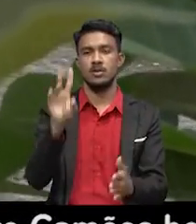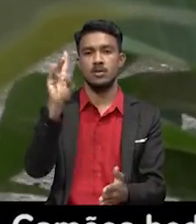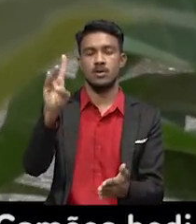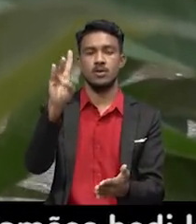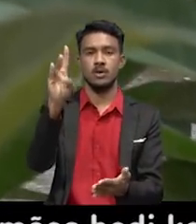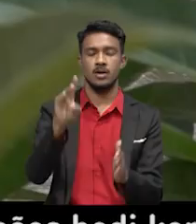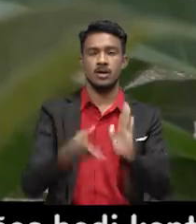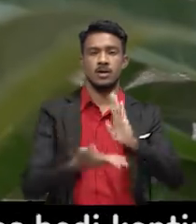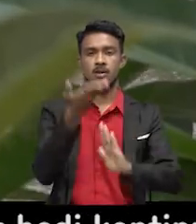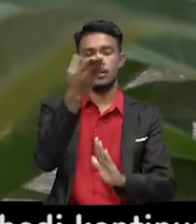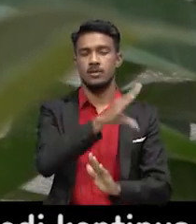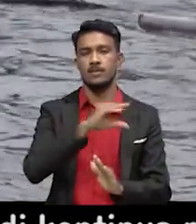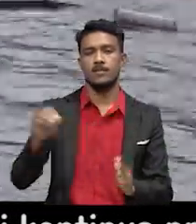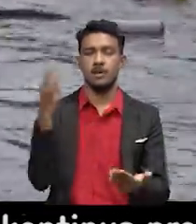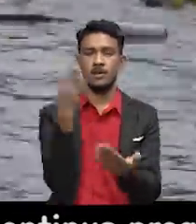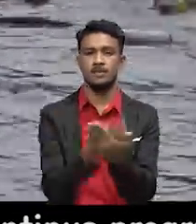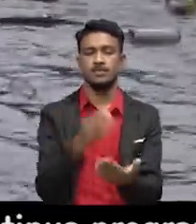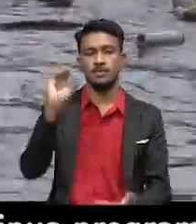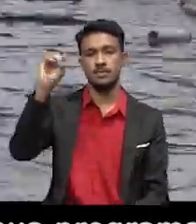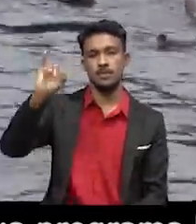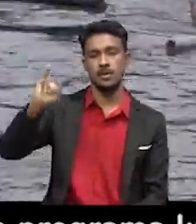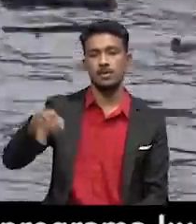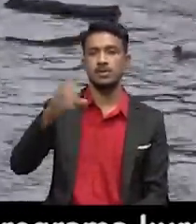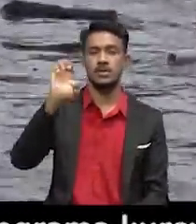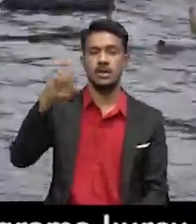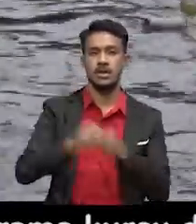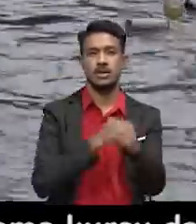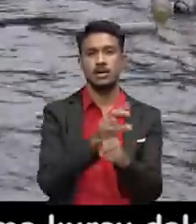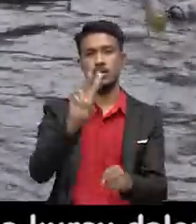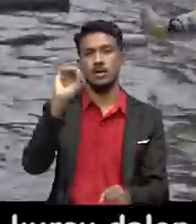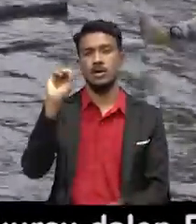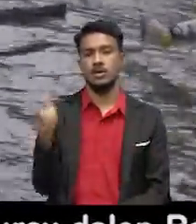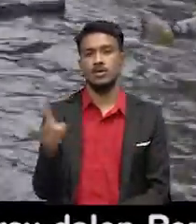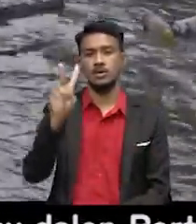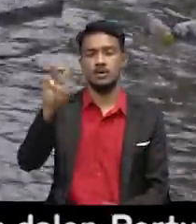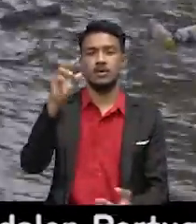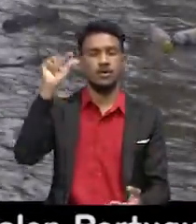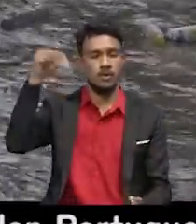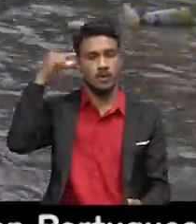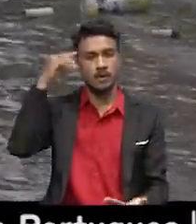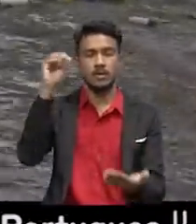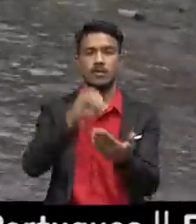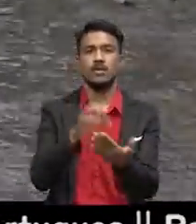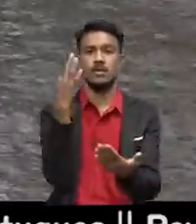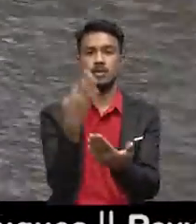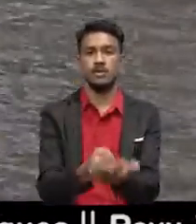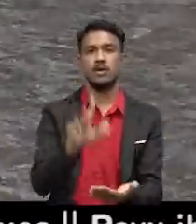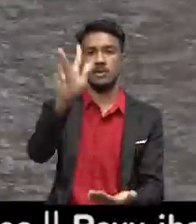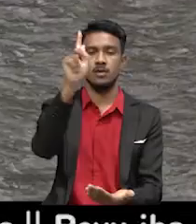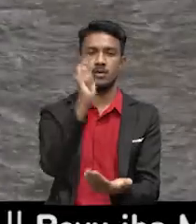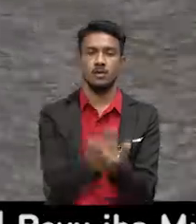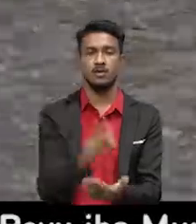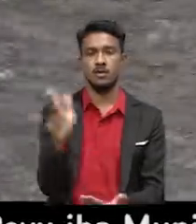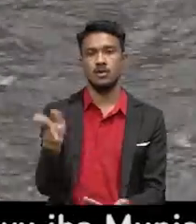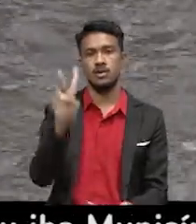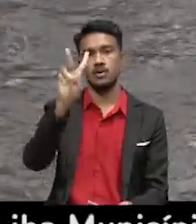proposta orçamento geral estado batina ringrua ranuru singruanian, governo prevê ona montante tocon atustolo tolunuru singrua resin, o